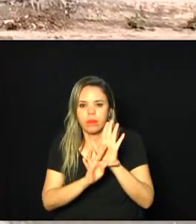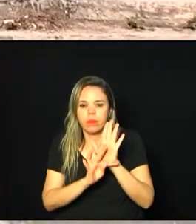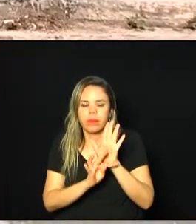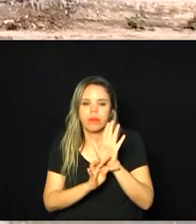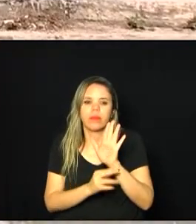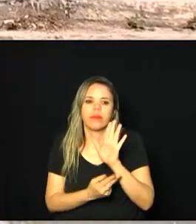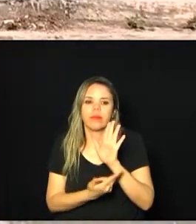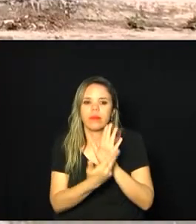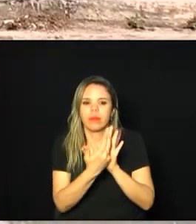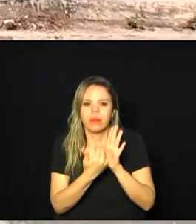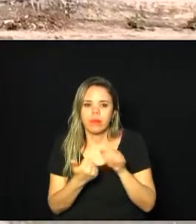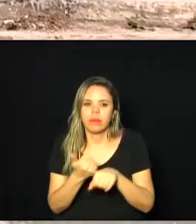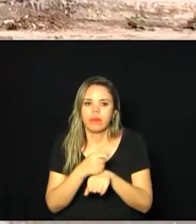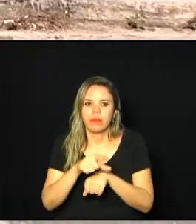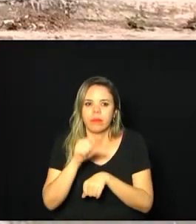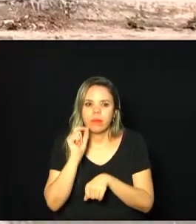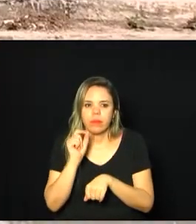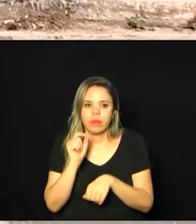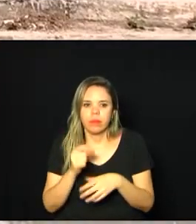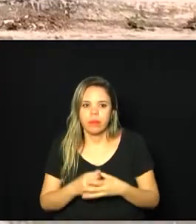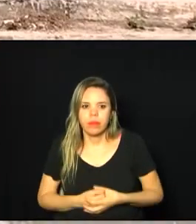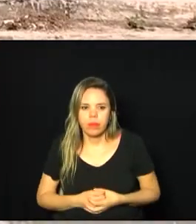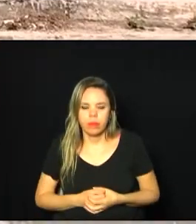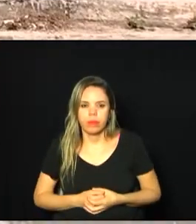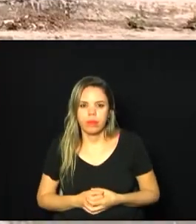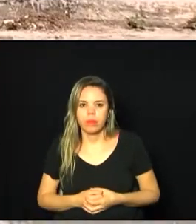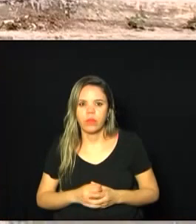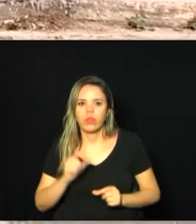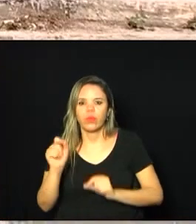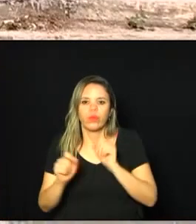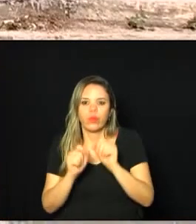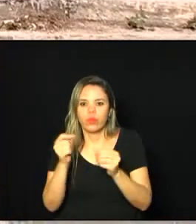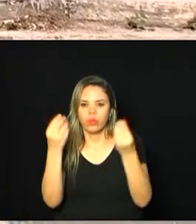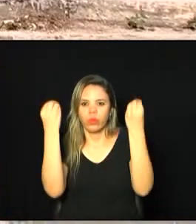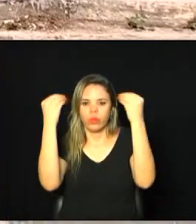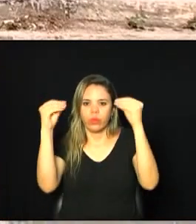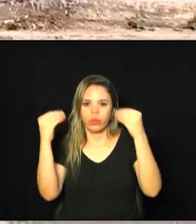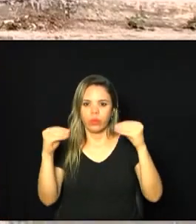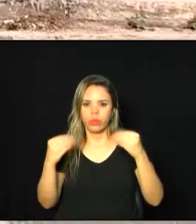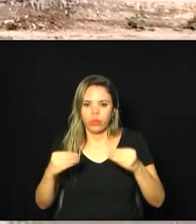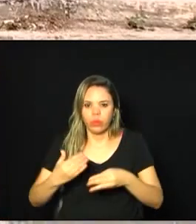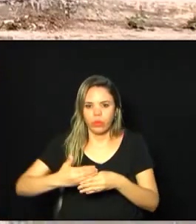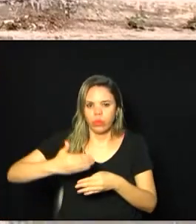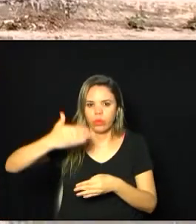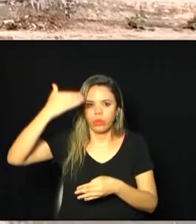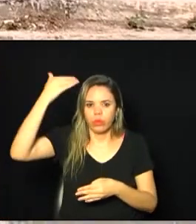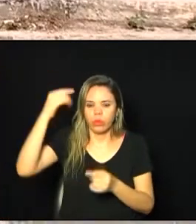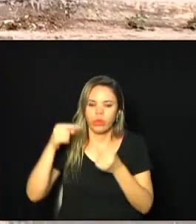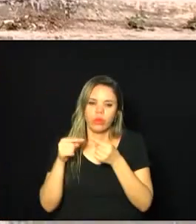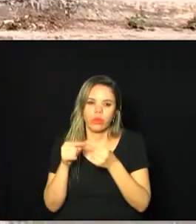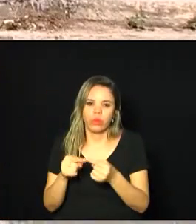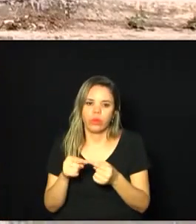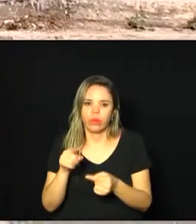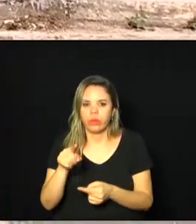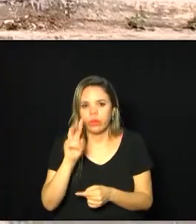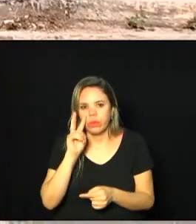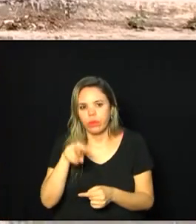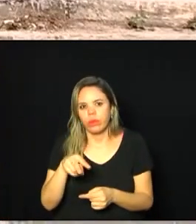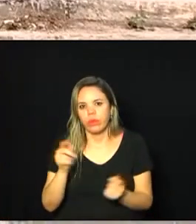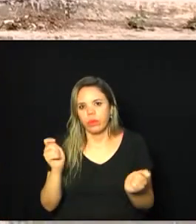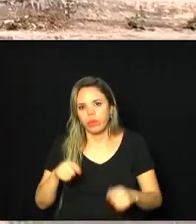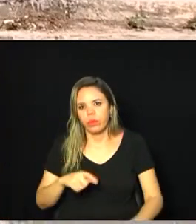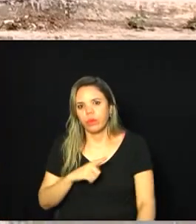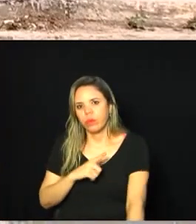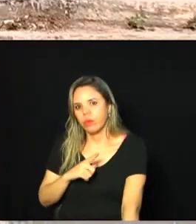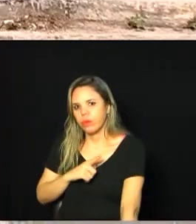grafiteiros escolheram o que colocar nesse muro para ter uma harmonia. Então, como você pode ver,